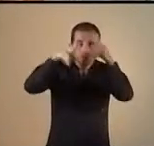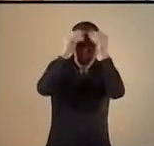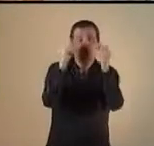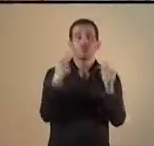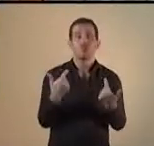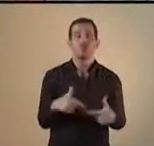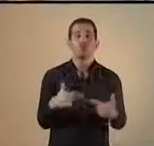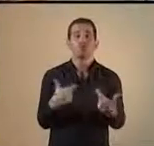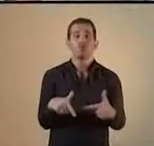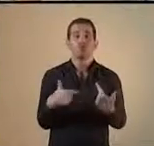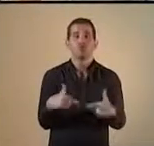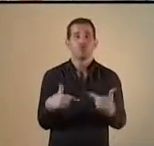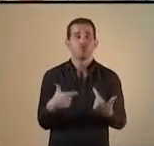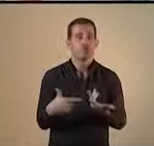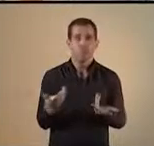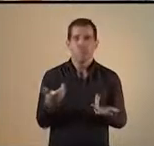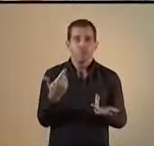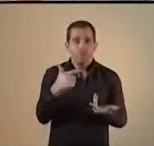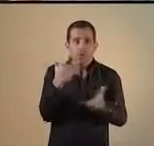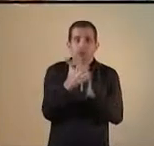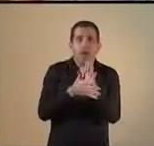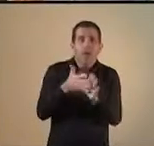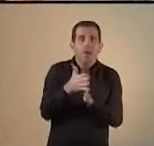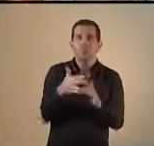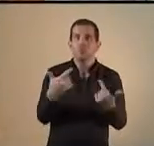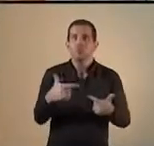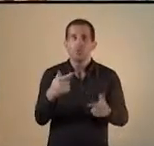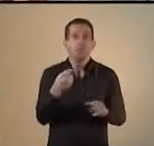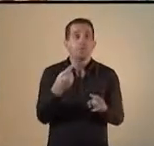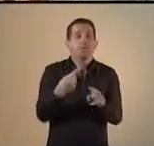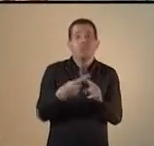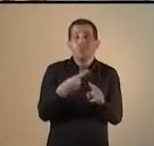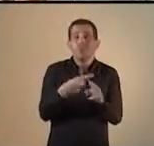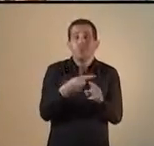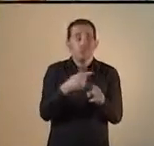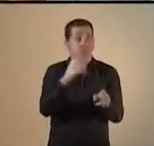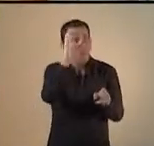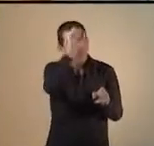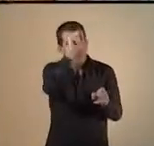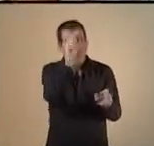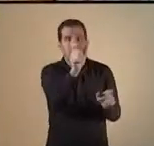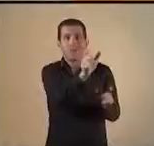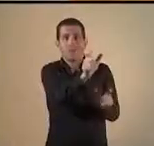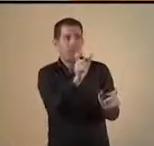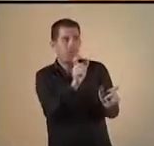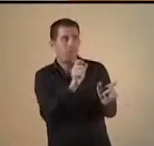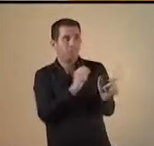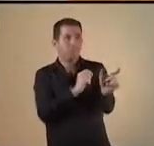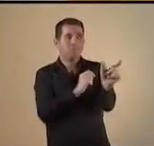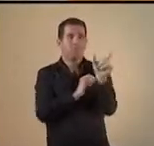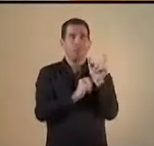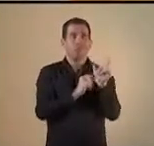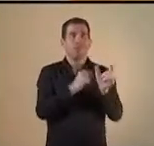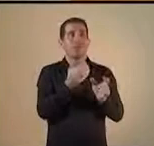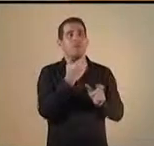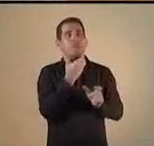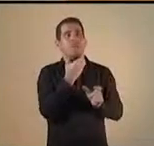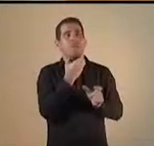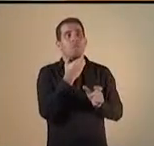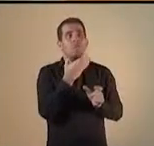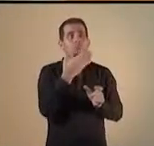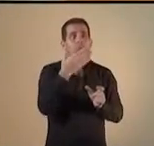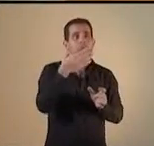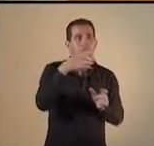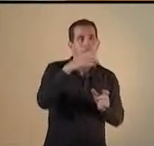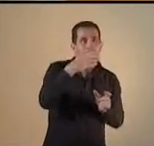linguagem. Ela não adquire, porque o que ela tenta aprender são palavras vagas, palavras